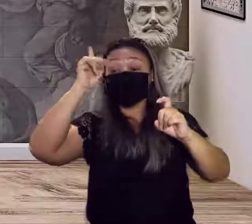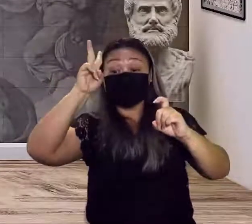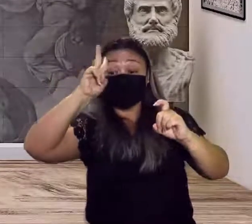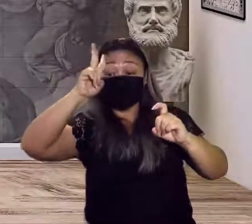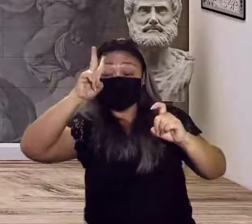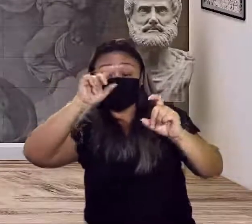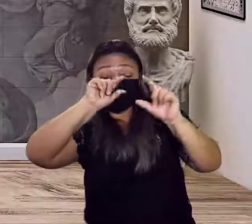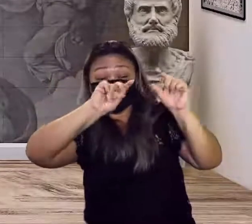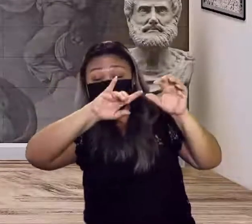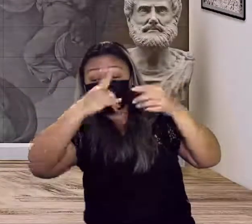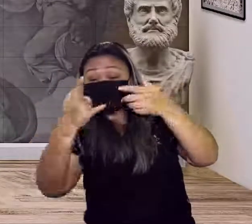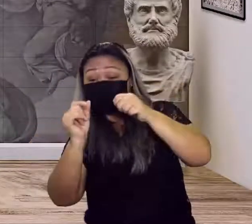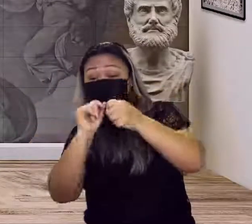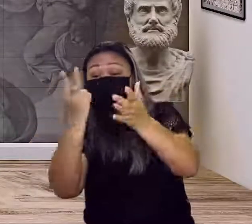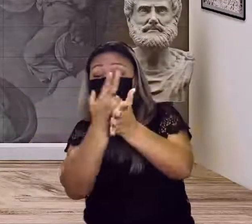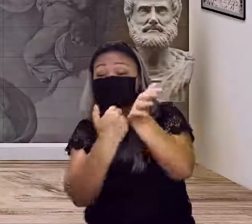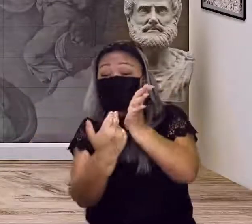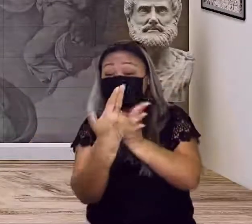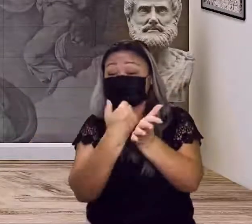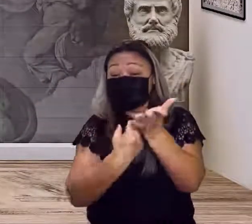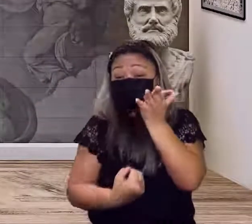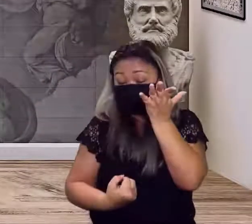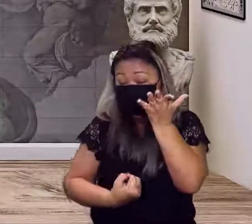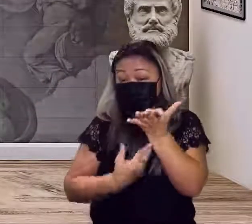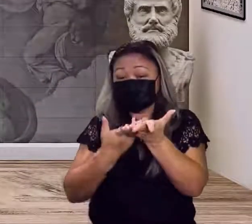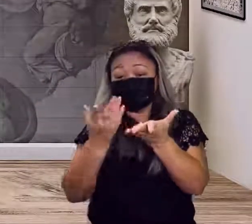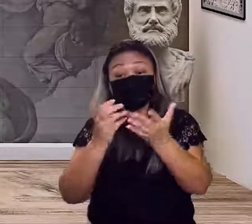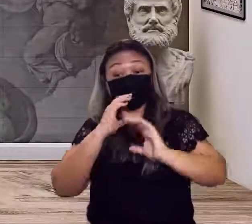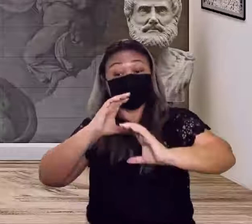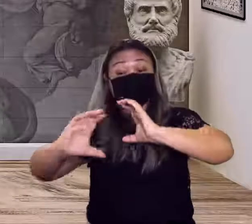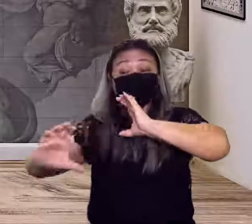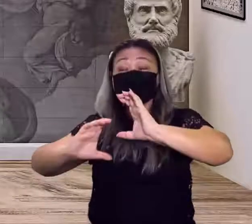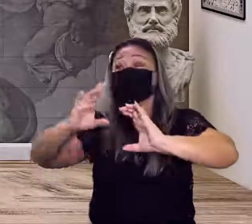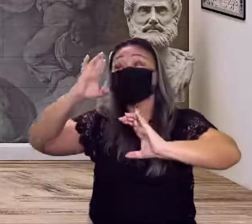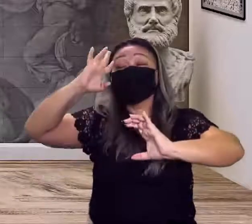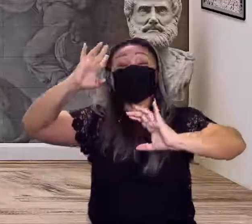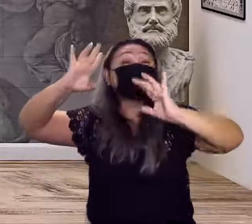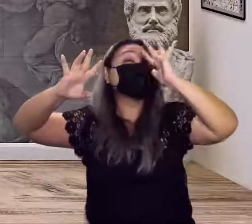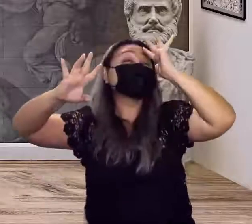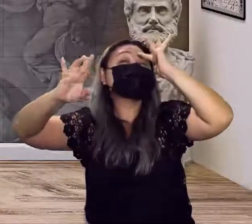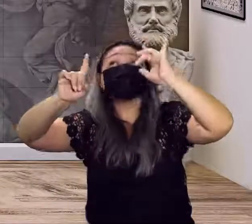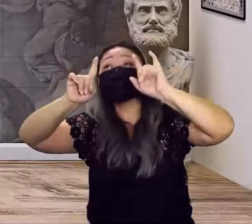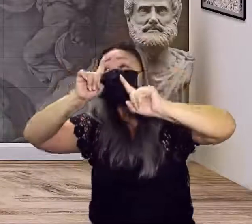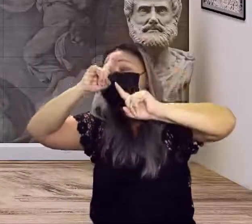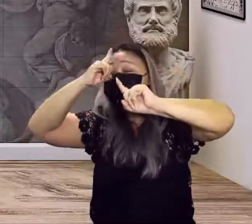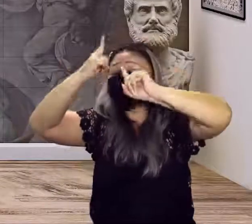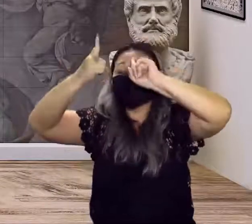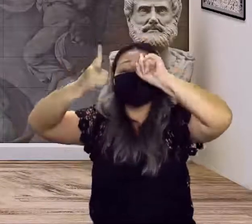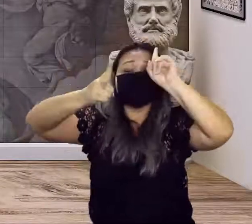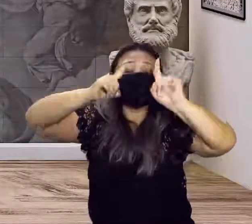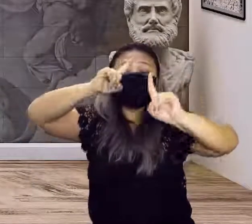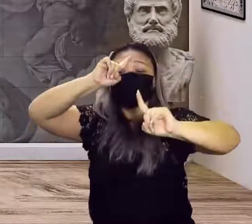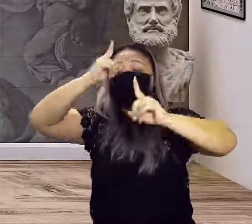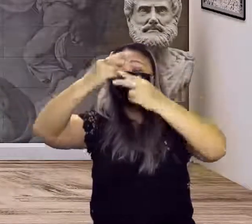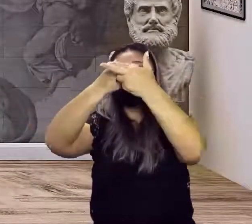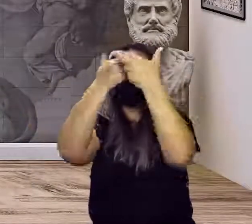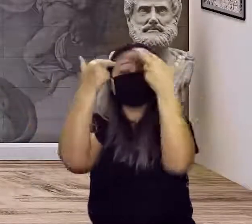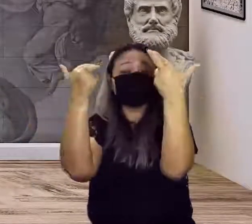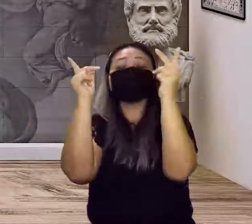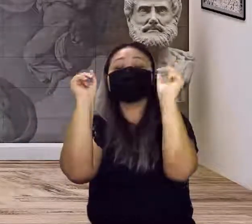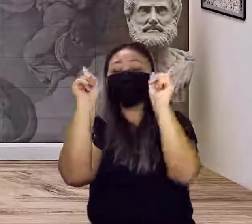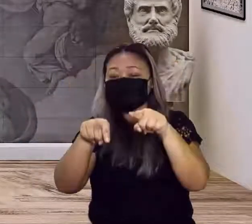historinhas, tirinhas, desenhos, poesias, música, tudo imaginário. É muito legal isso. Uma pessoa que imagina muitas coisas